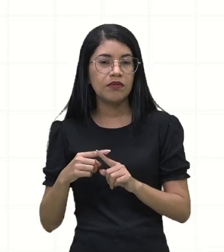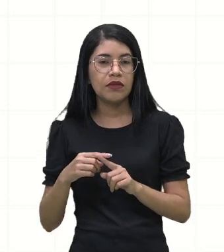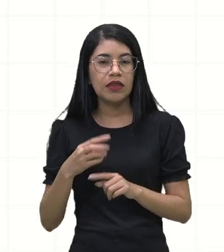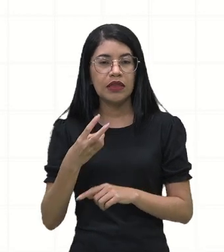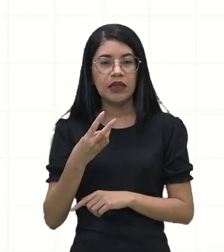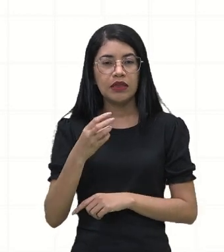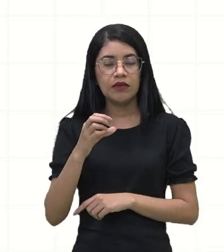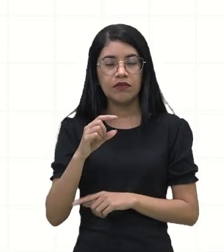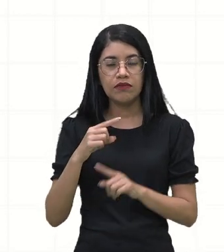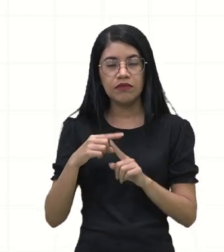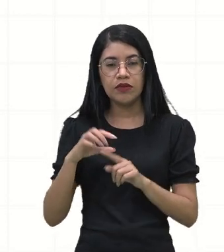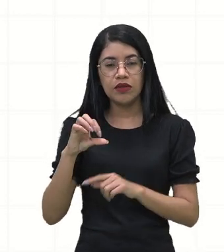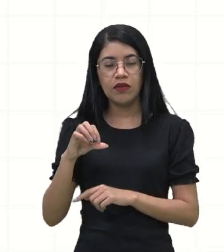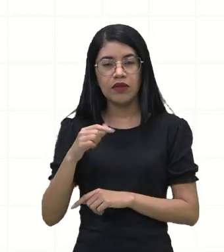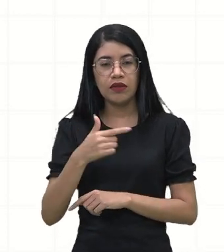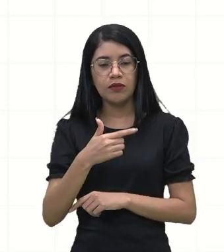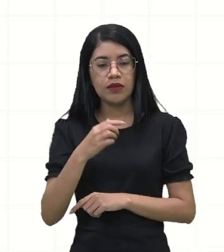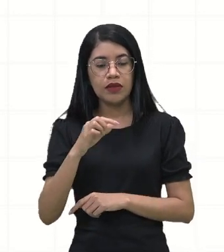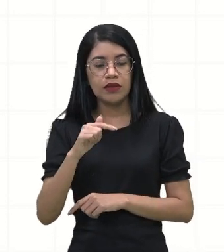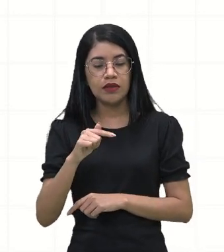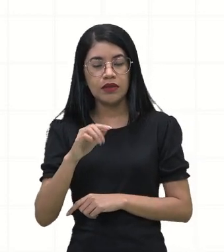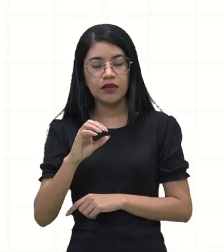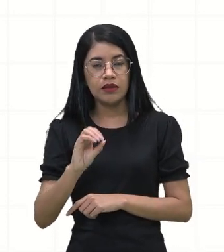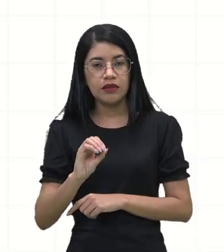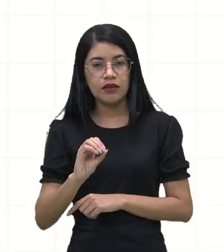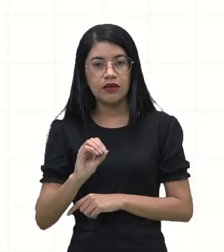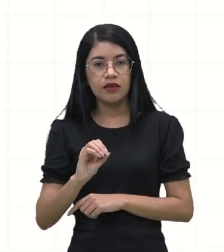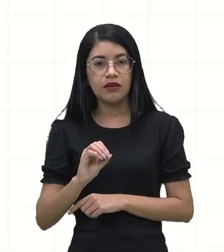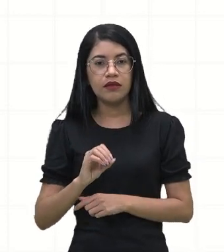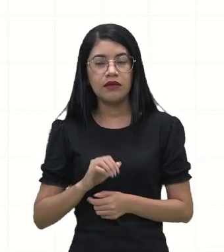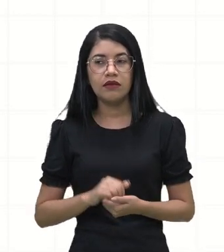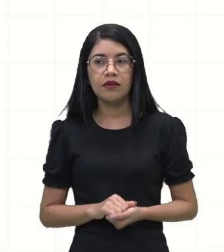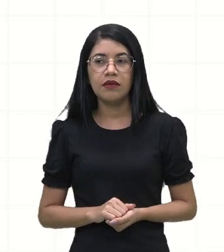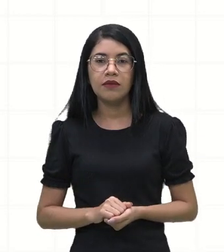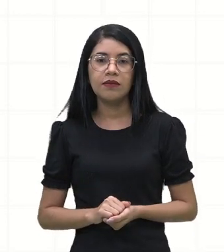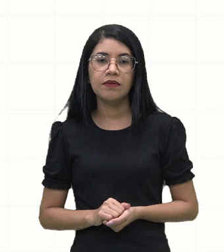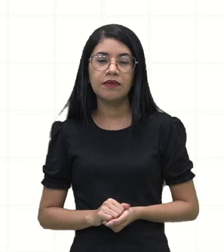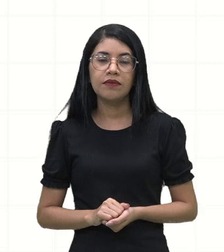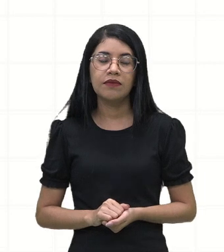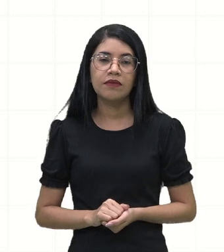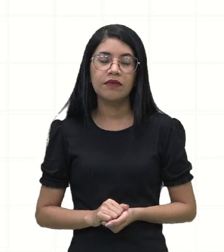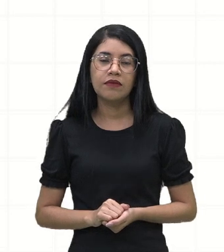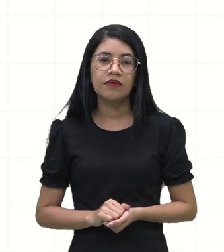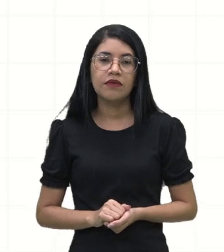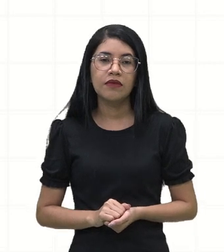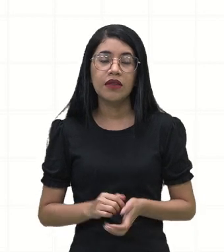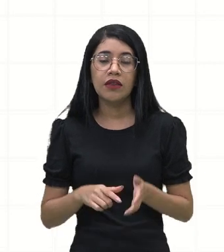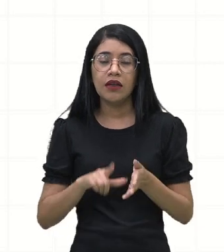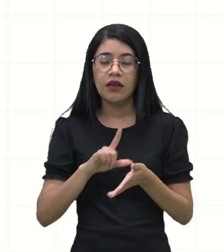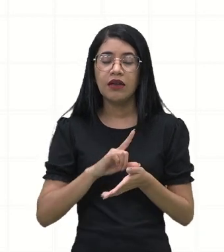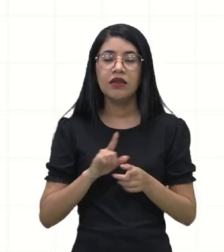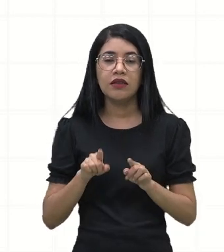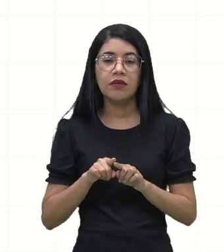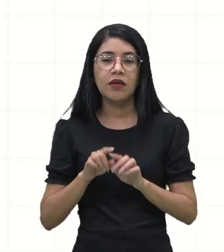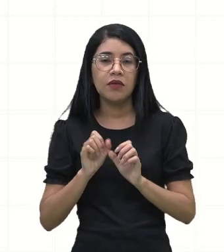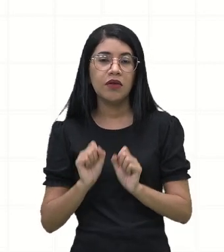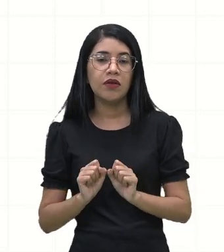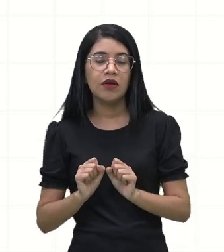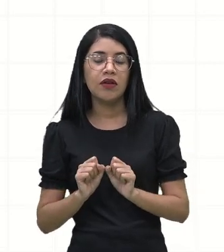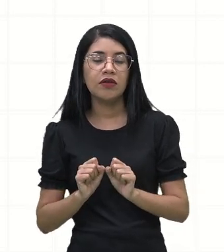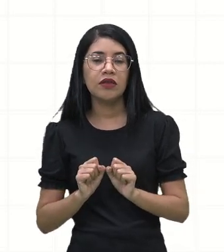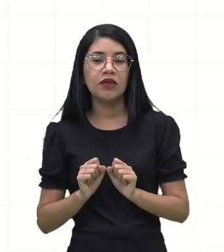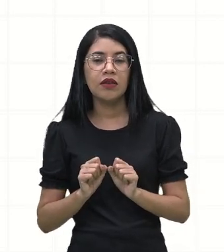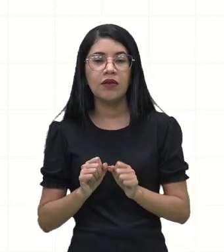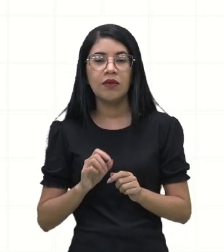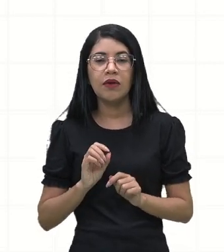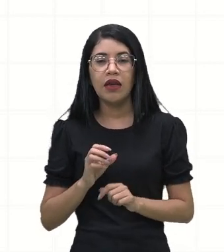9, 270, né? Vai dar um pouquinho mais. E no nosso anterior também a gente podia fazer, né? Arredondando aqui